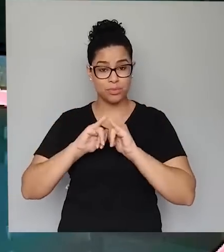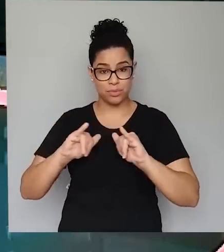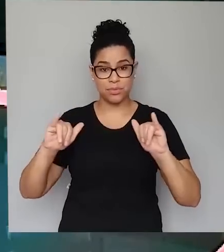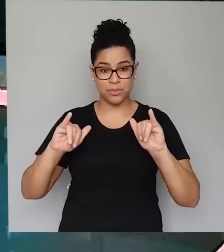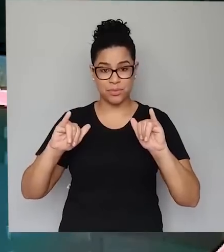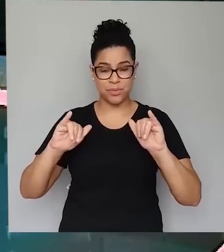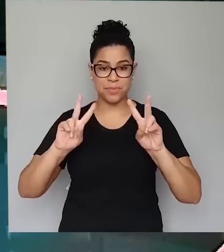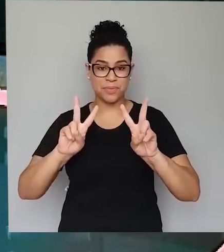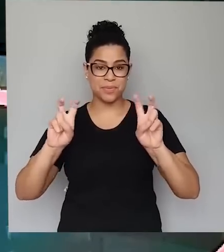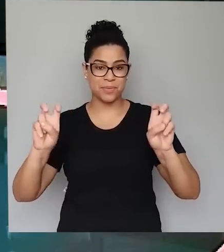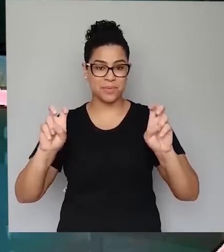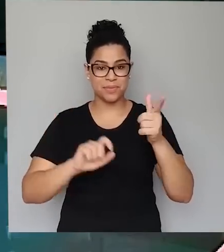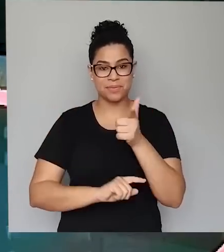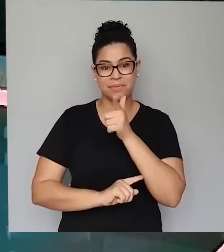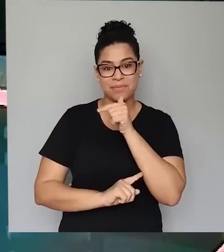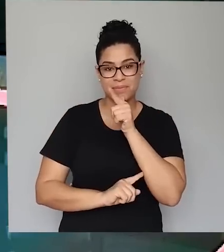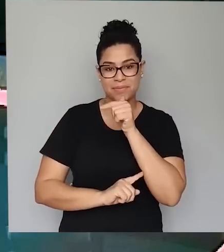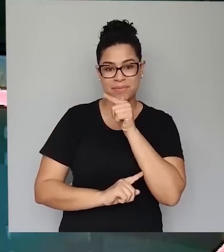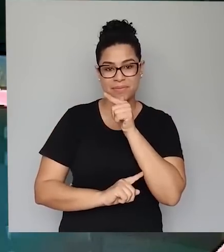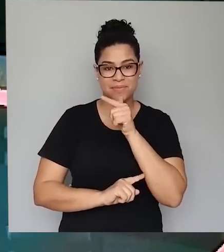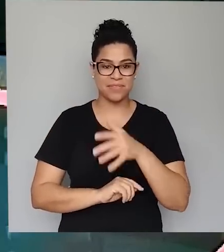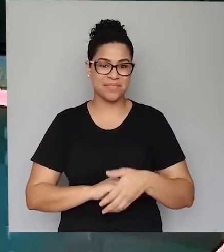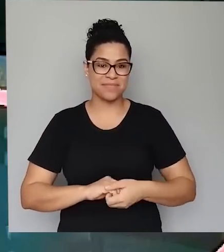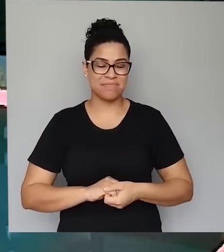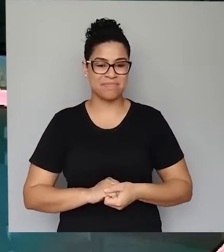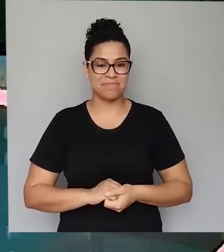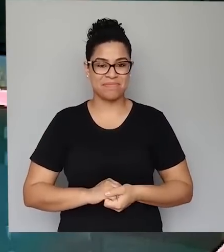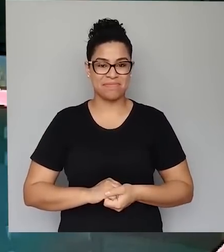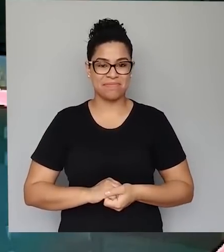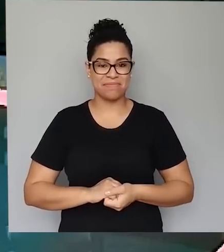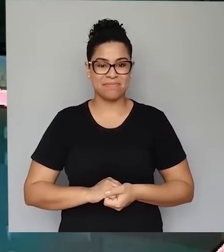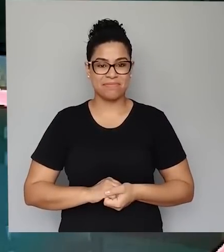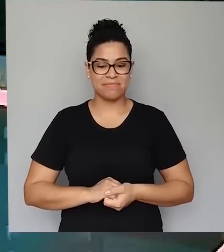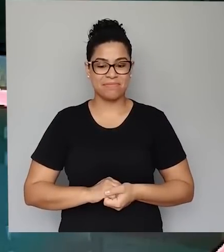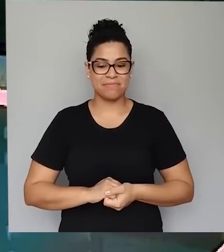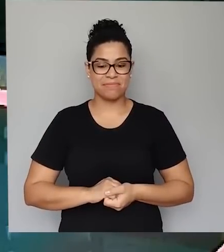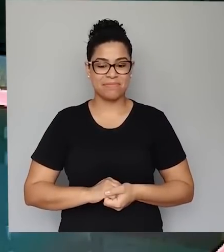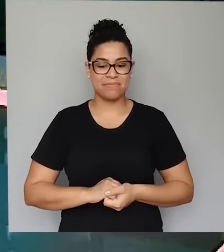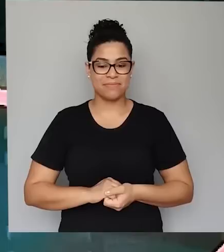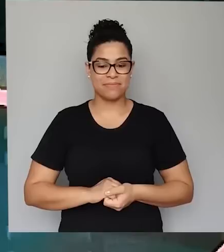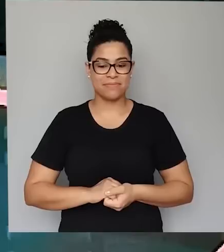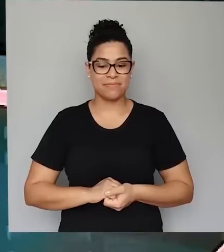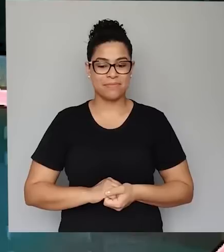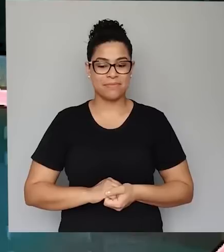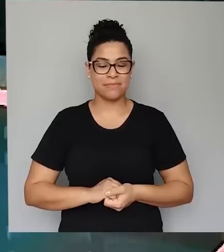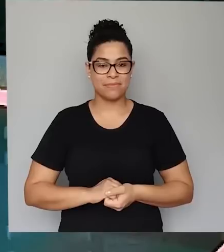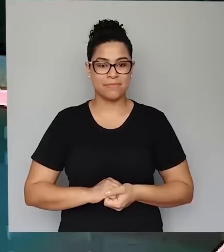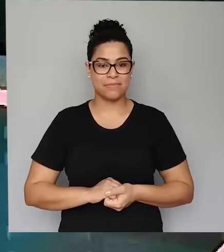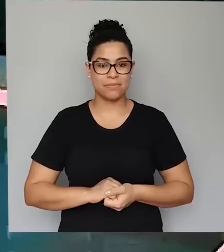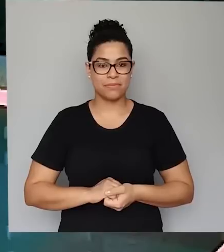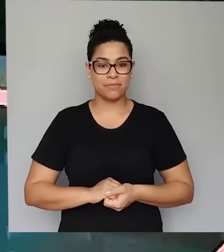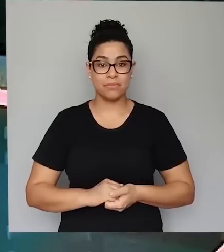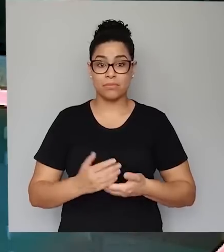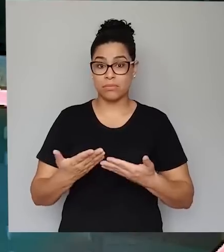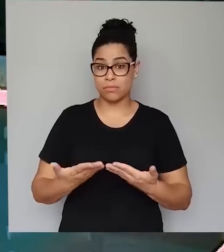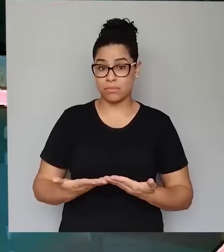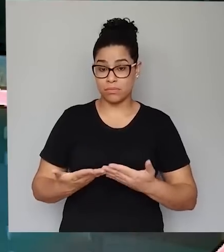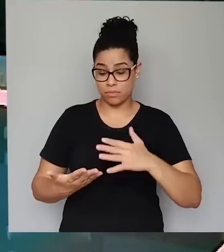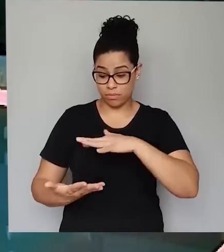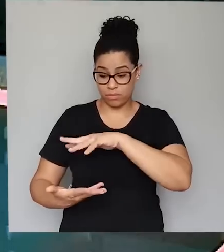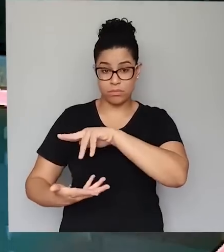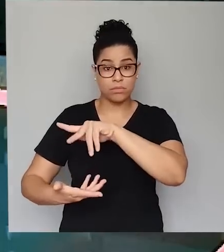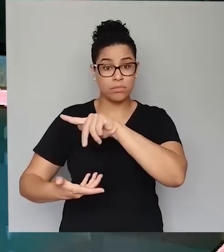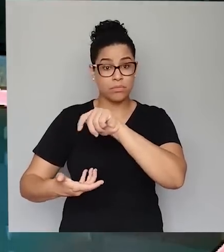English Guarulhos News trará para você notícias sobre a água. Our planet is